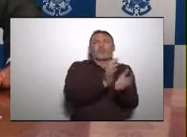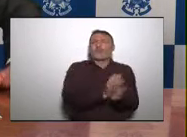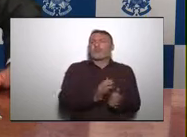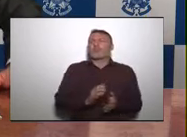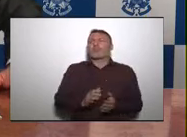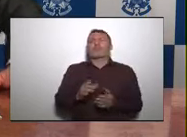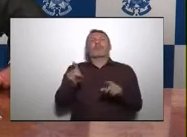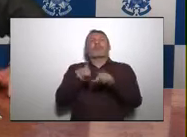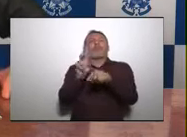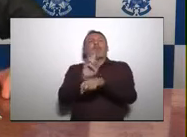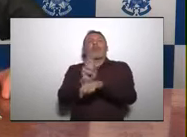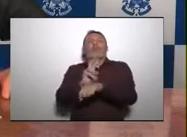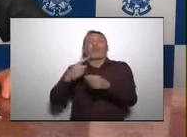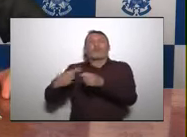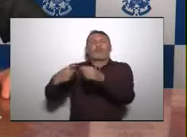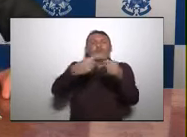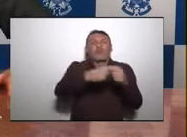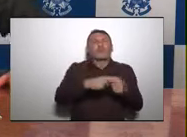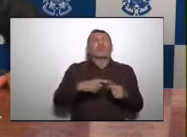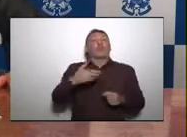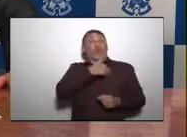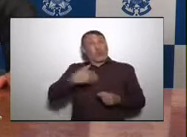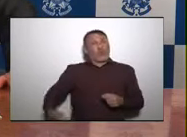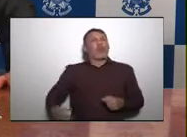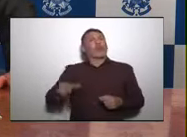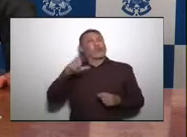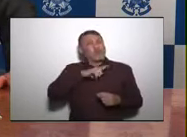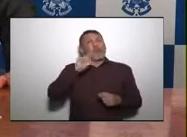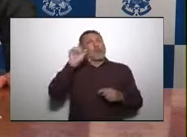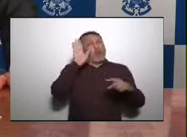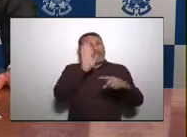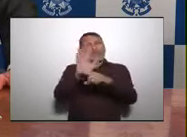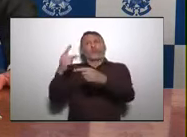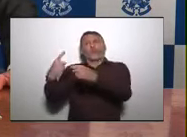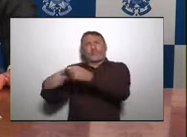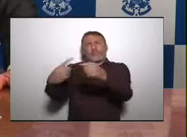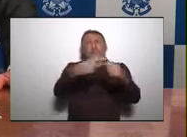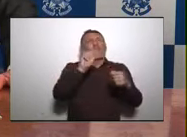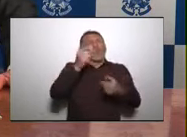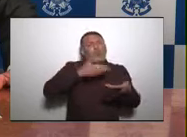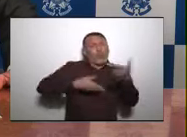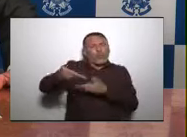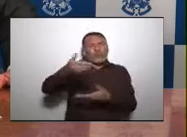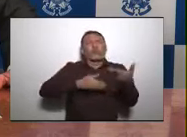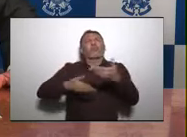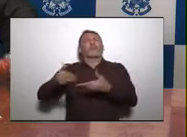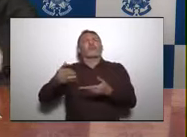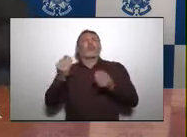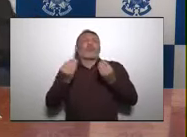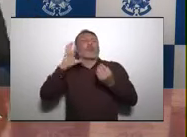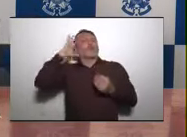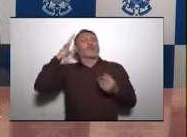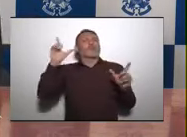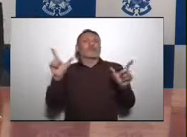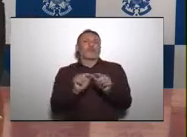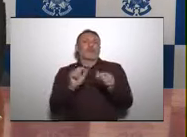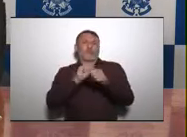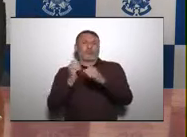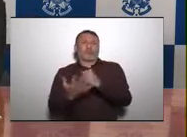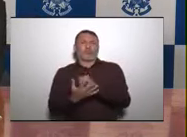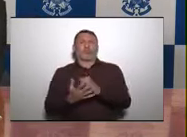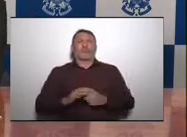da Guarda Municipal, e nós estamos à disposição para que a gente possa colaborar, e estamos colaborando com os municípios nesse trabalho.